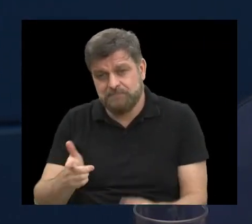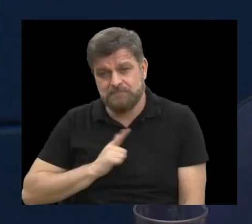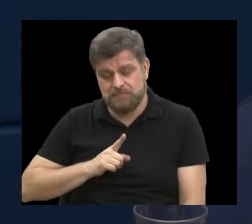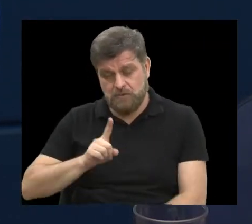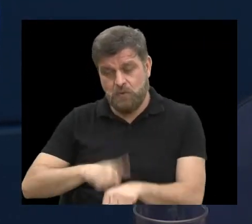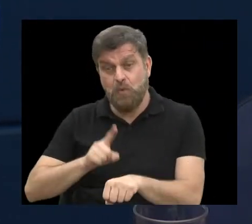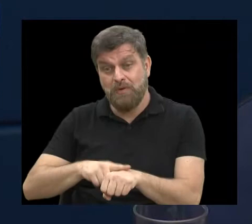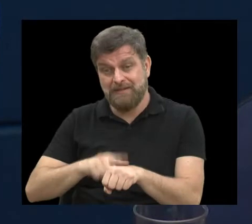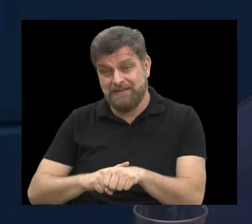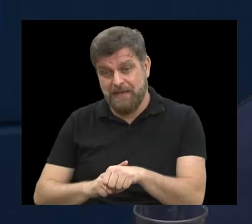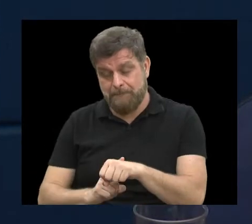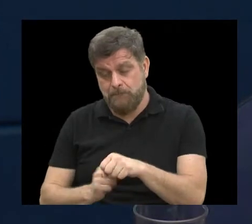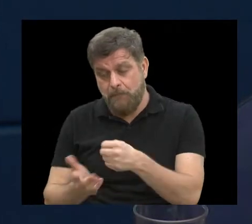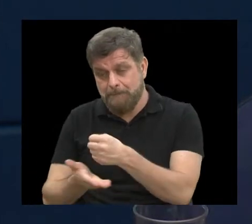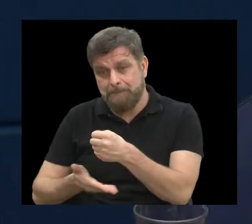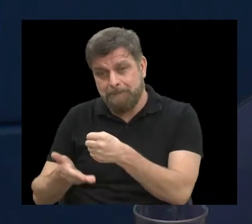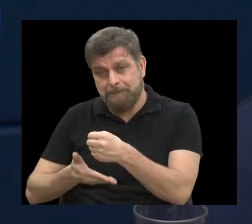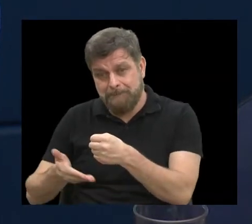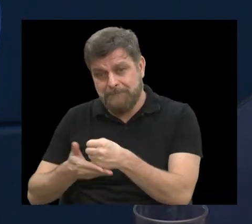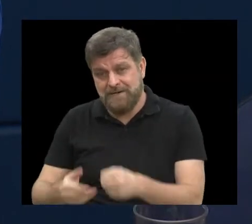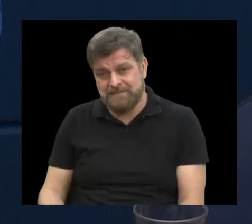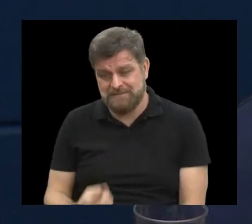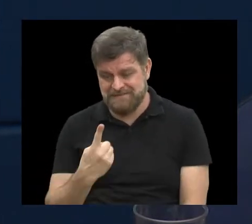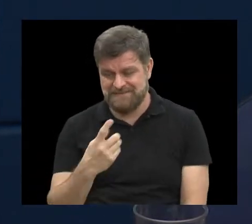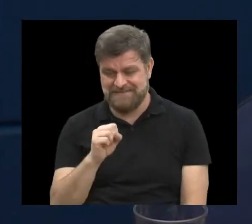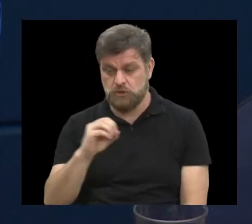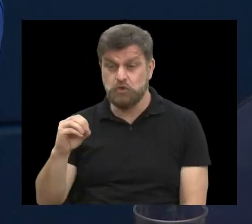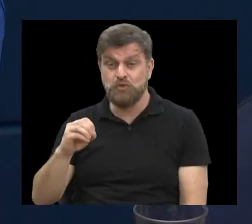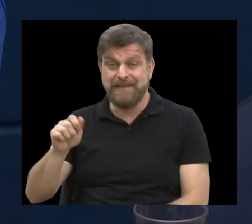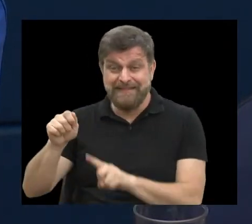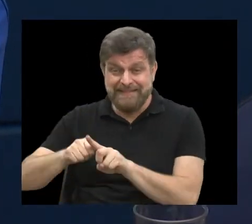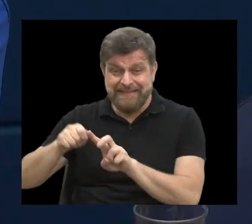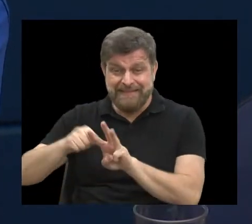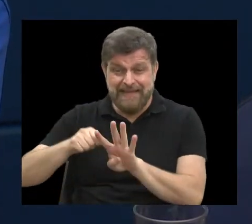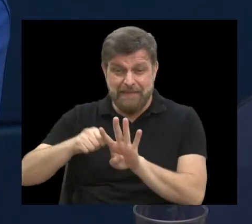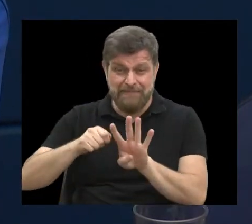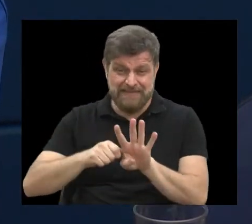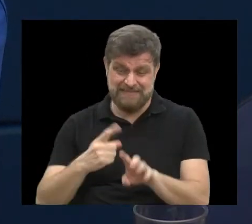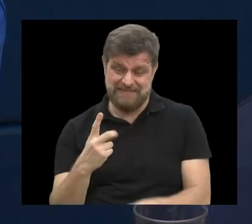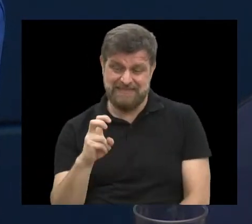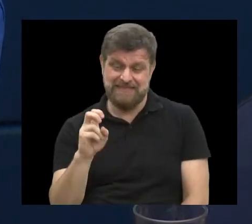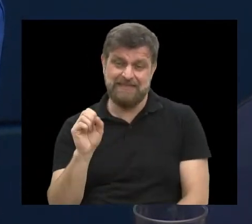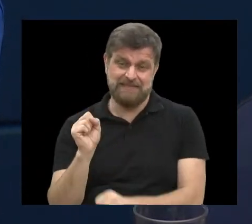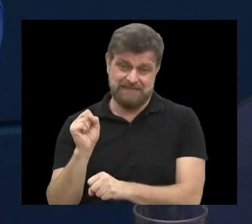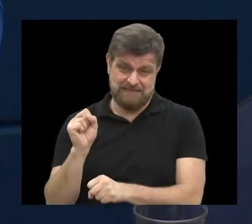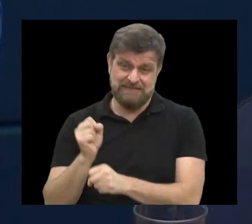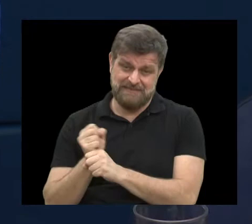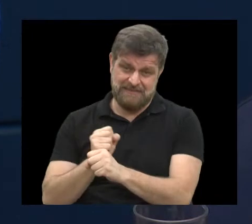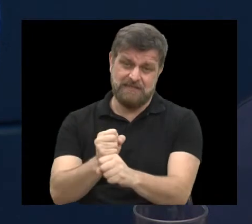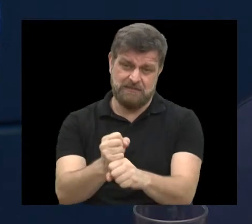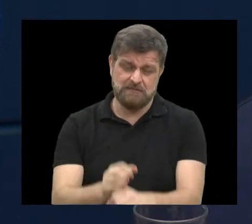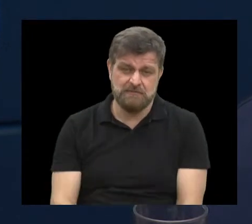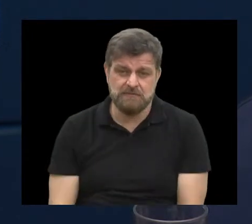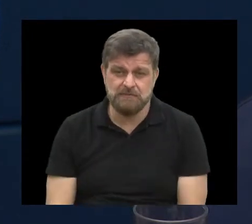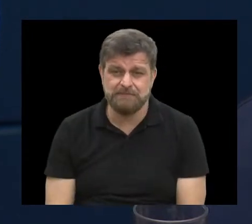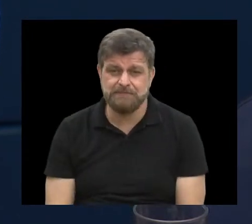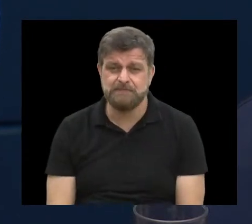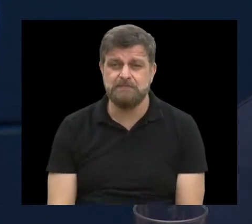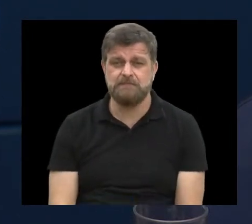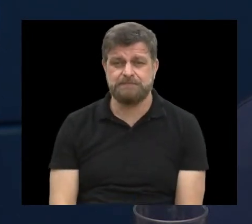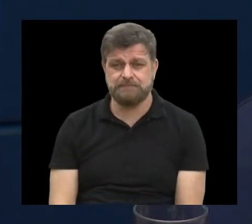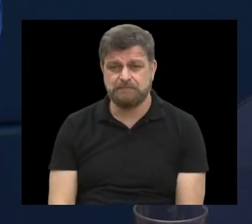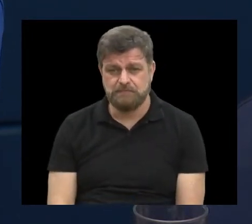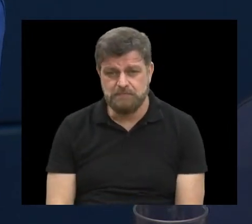mínimo de contribuição dos 180 meses, que são 15 anos, tá? Então, na